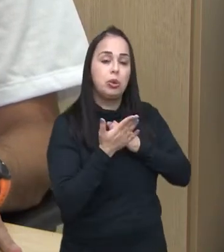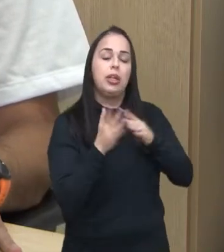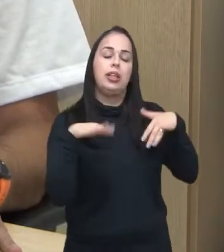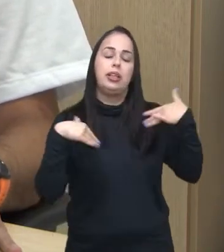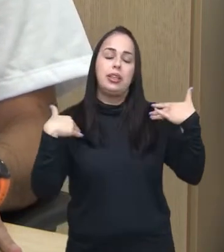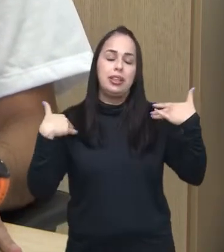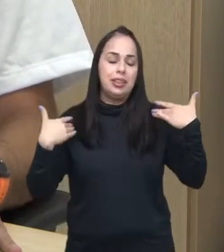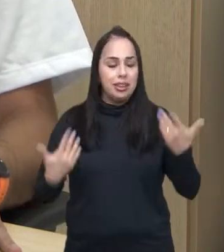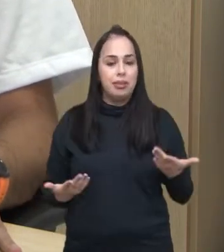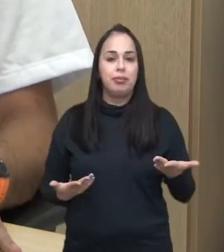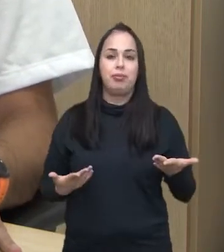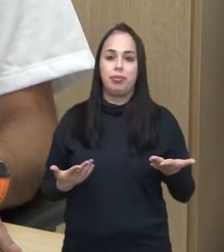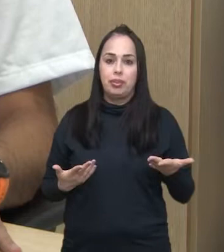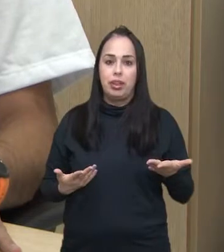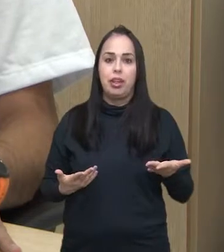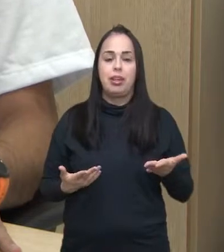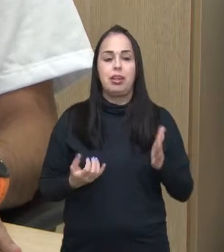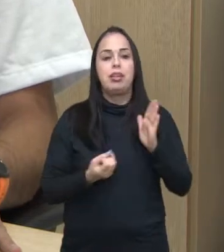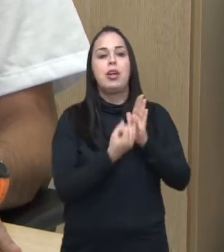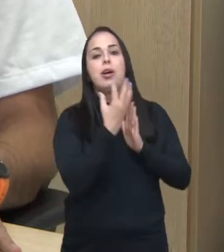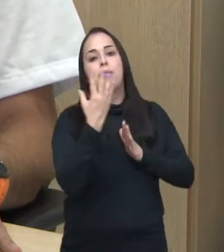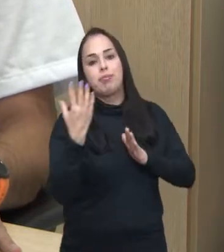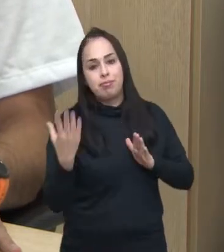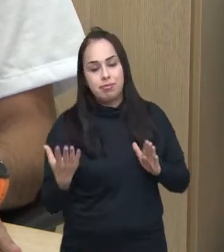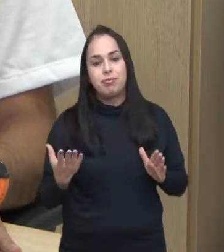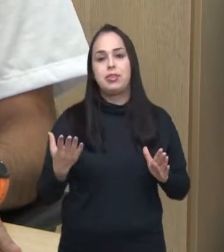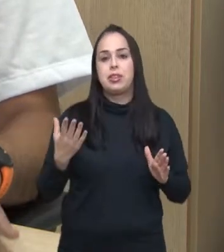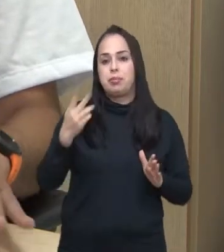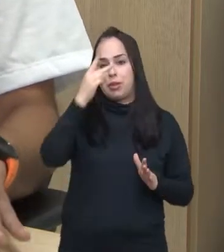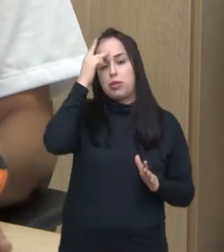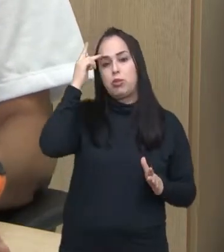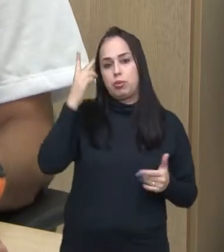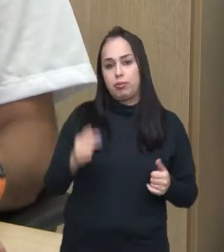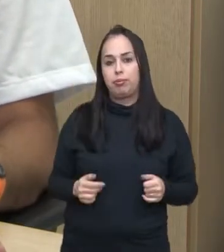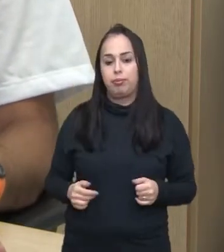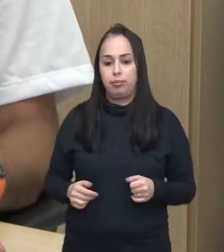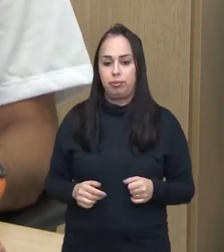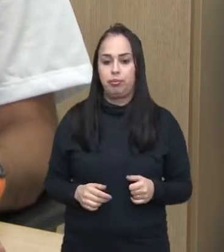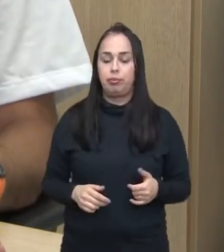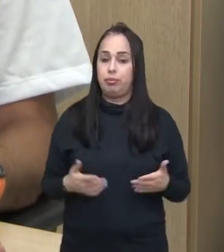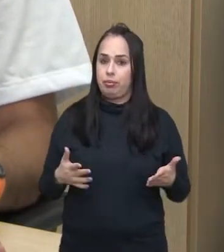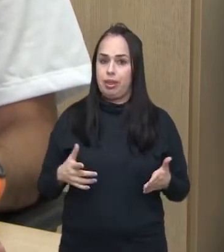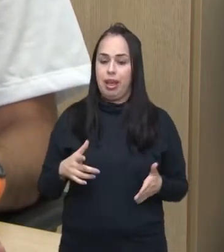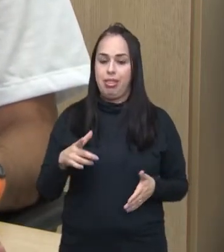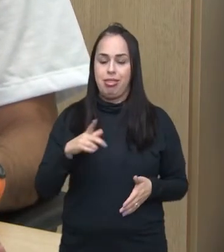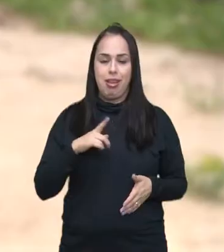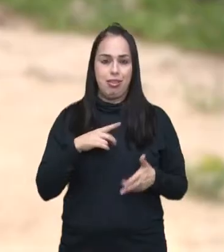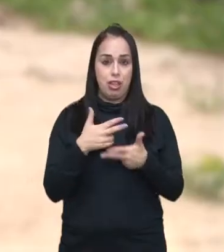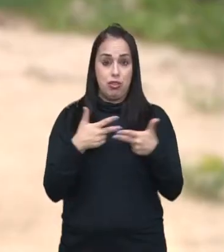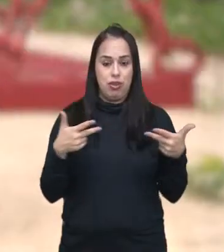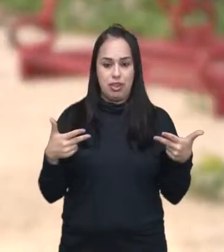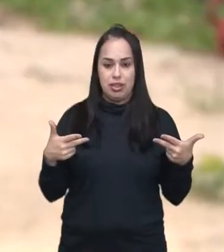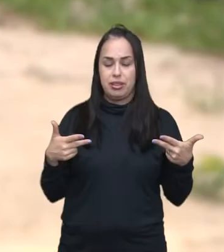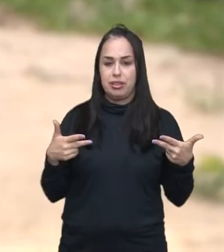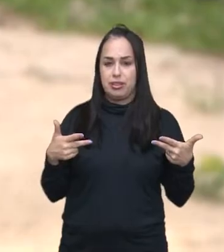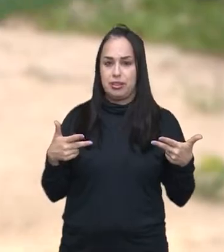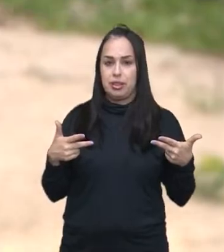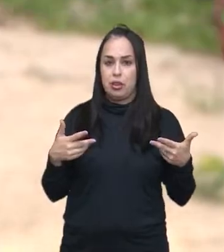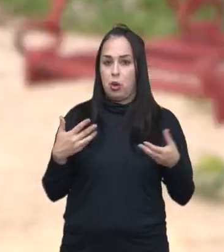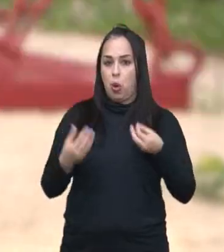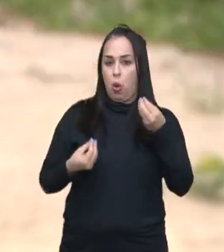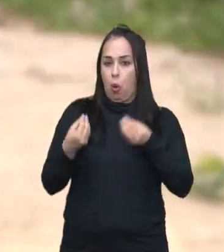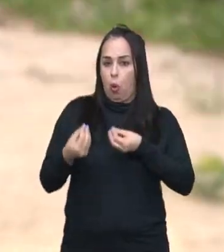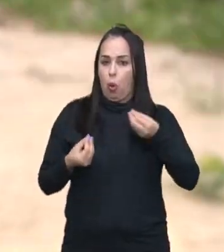né? E acaba chegando mais, né, esse número de pessoas, desses casos atendidos com crianças e adolescentes. Existem